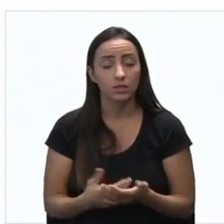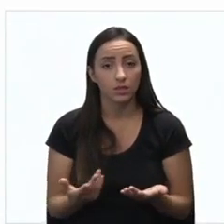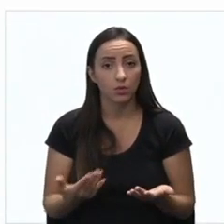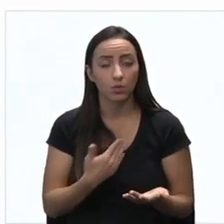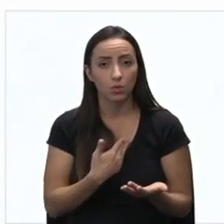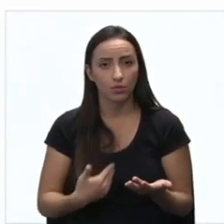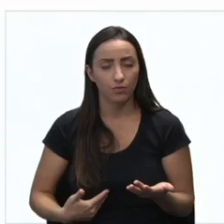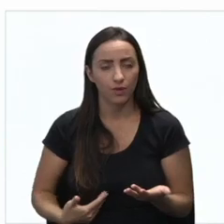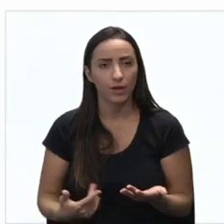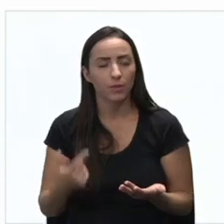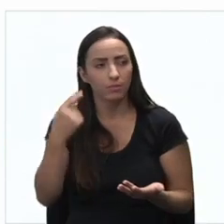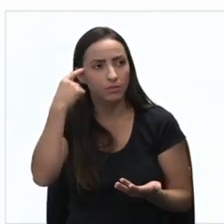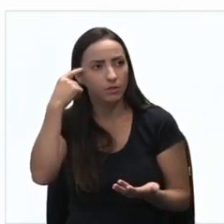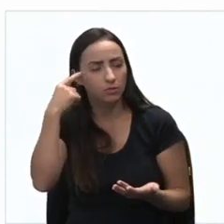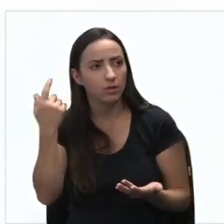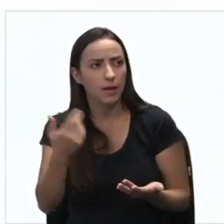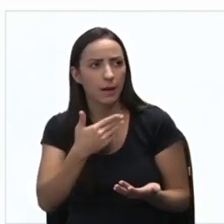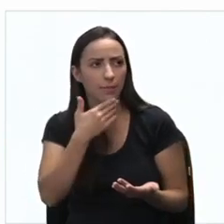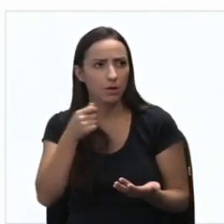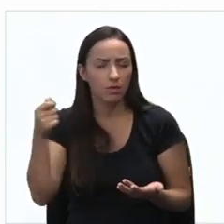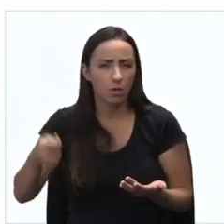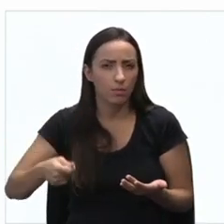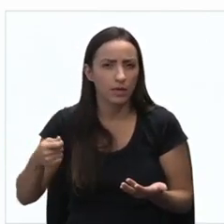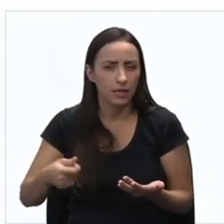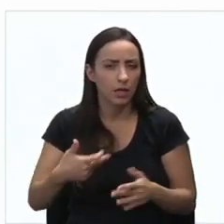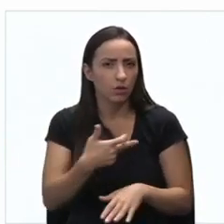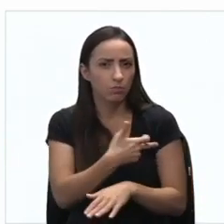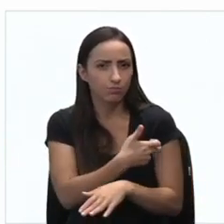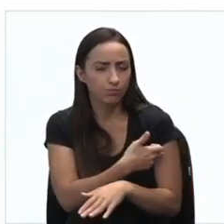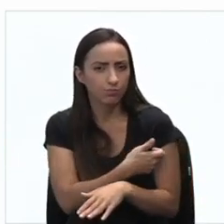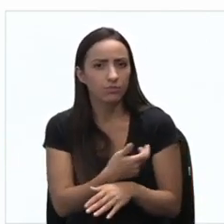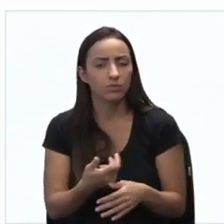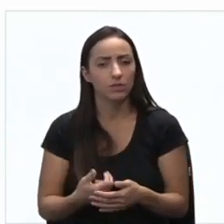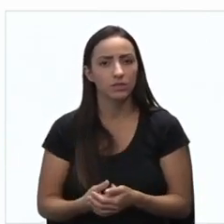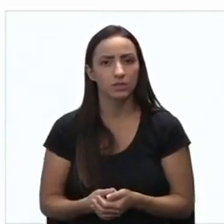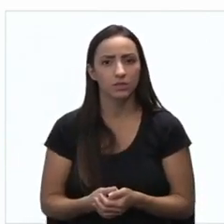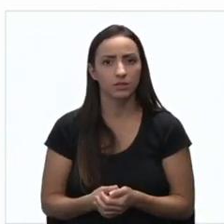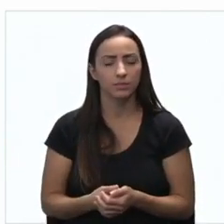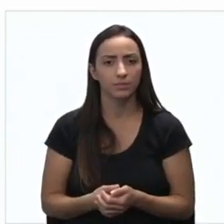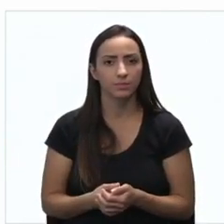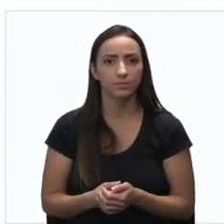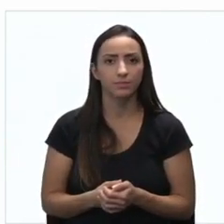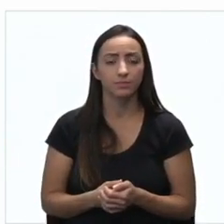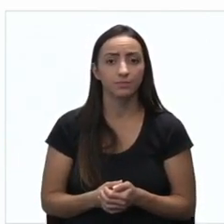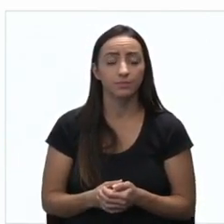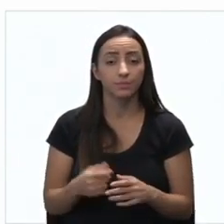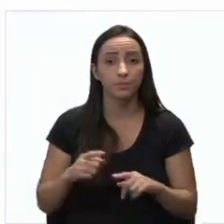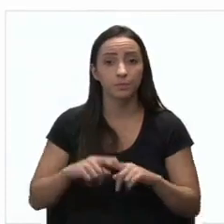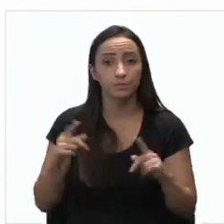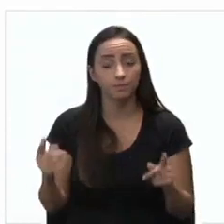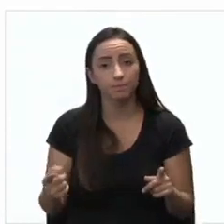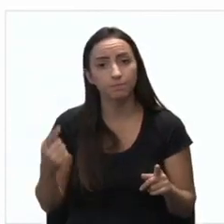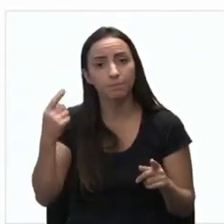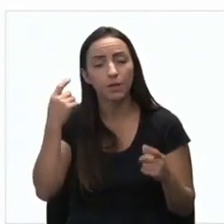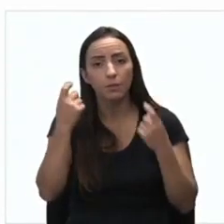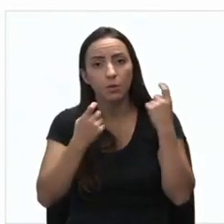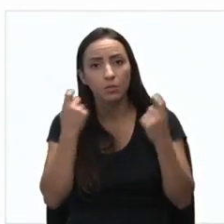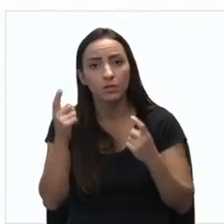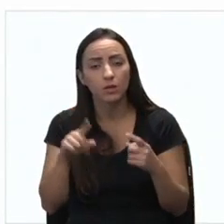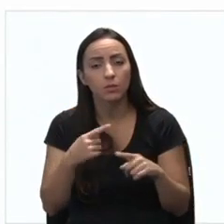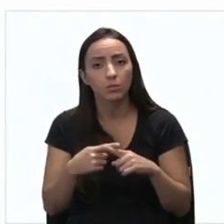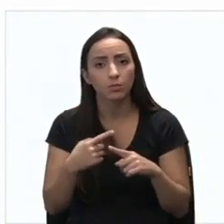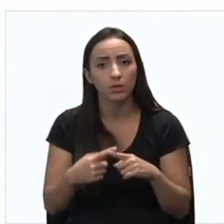aí medidas autoritárias, certo? Mas... a preocupação era quanto